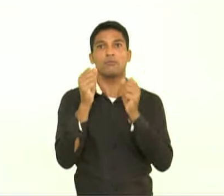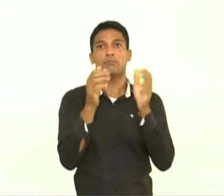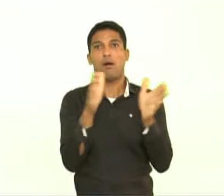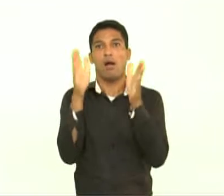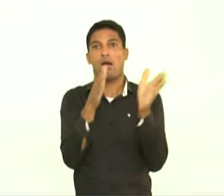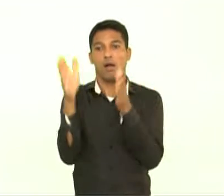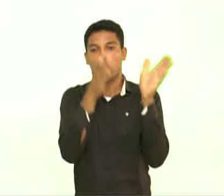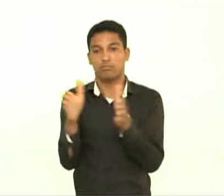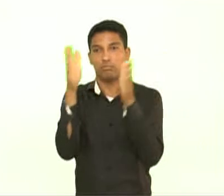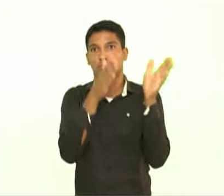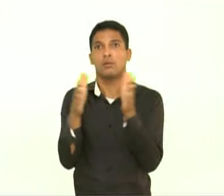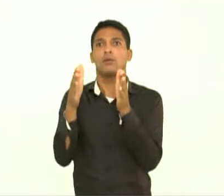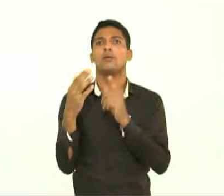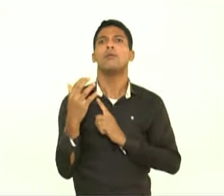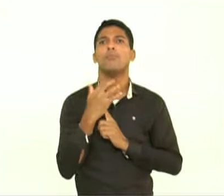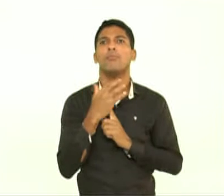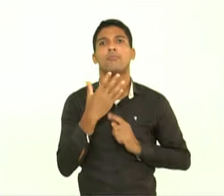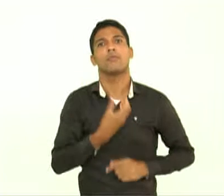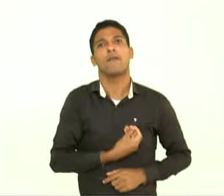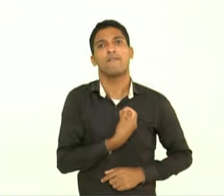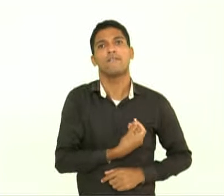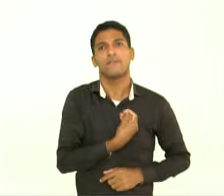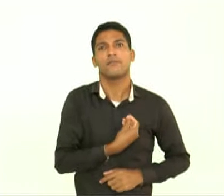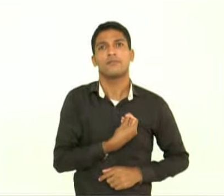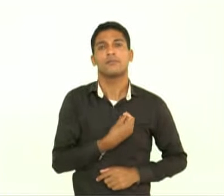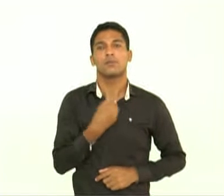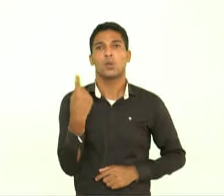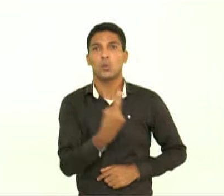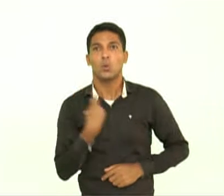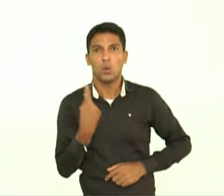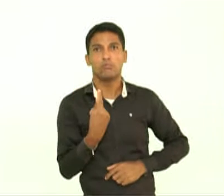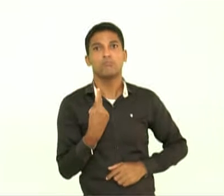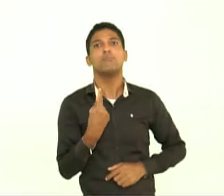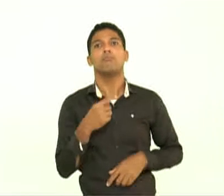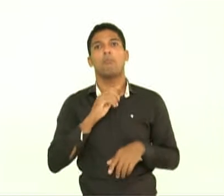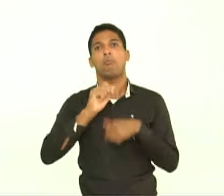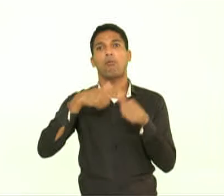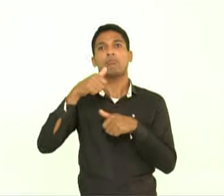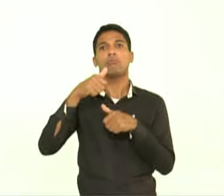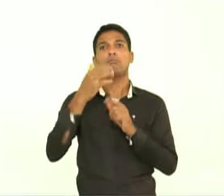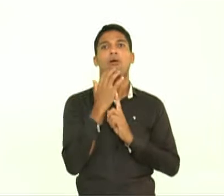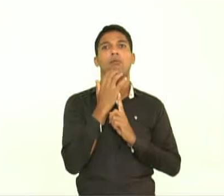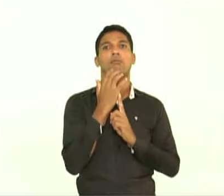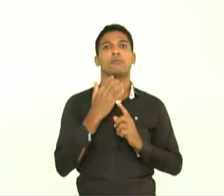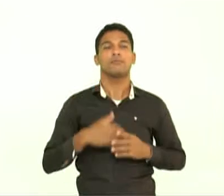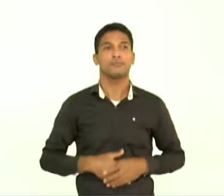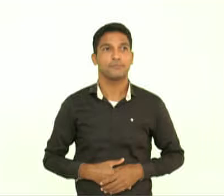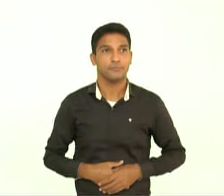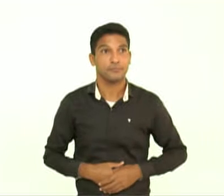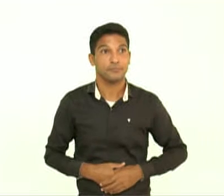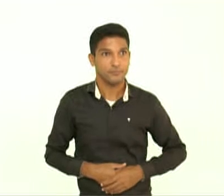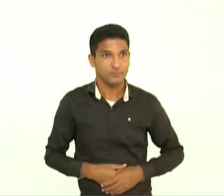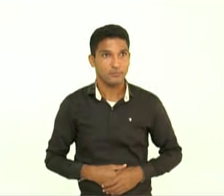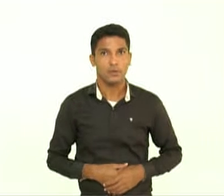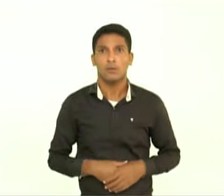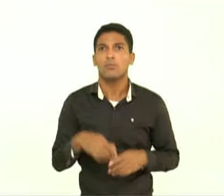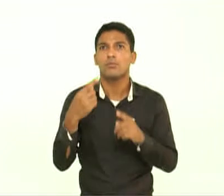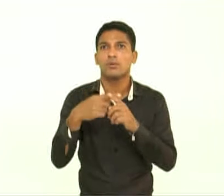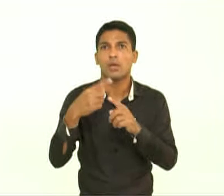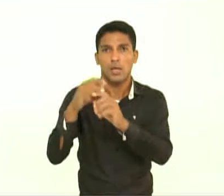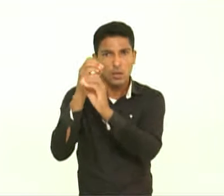anos 1970, ela tem realmente início, ela entra para valer na vida. Os investimentos em ciência